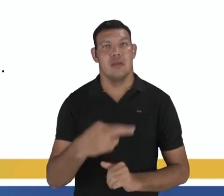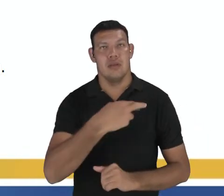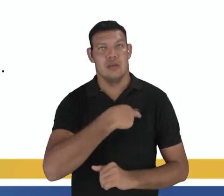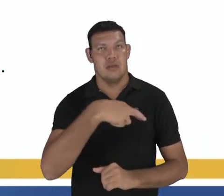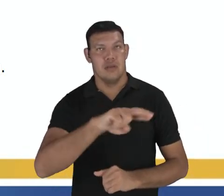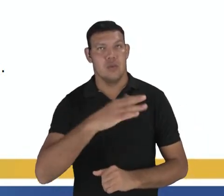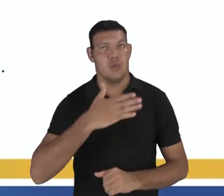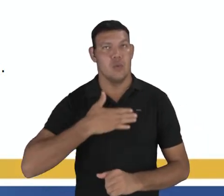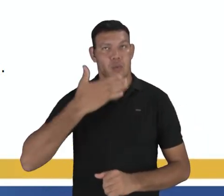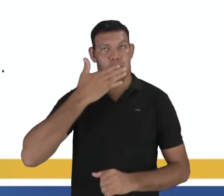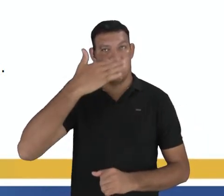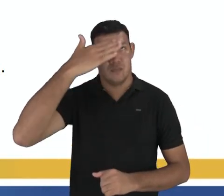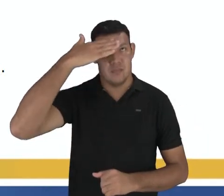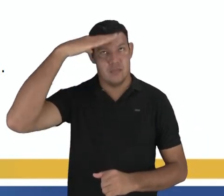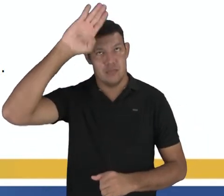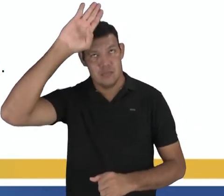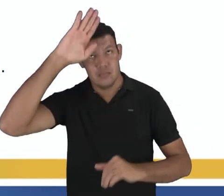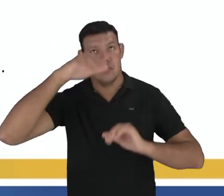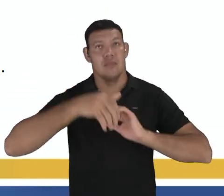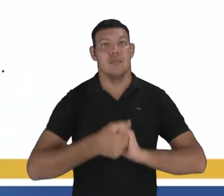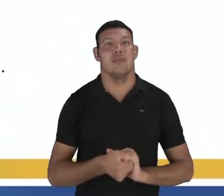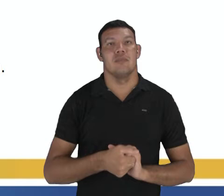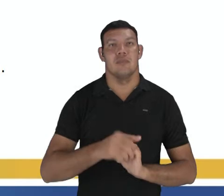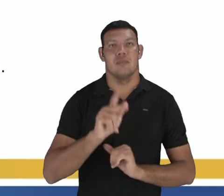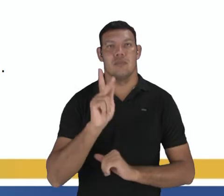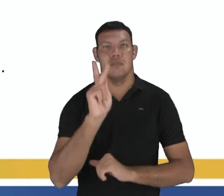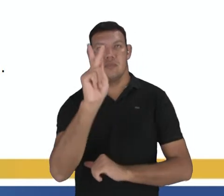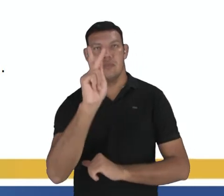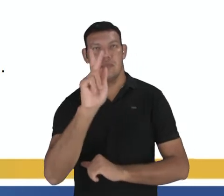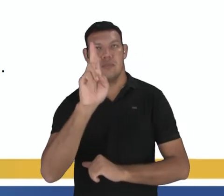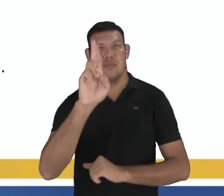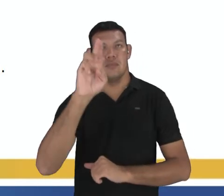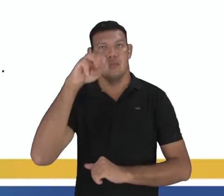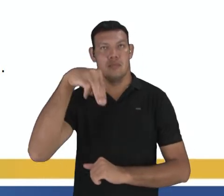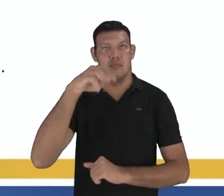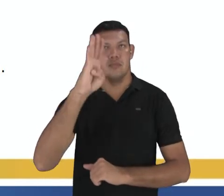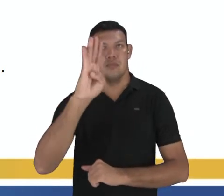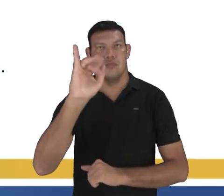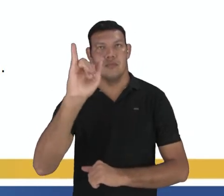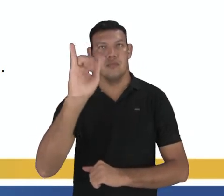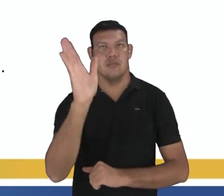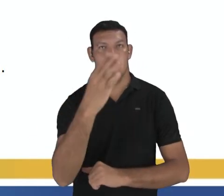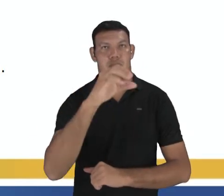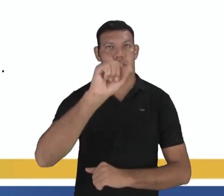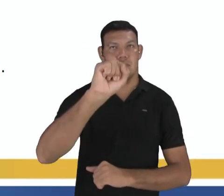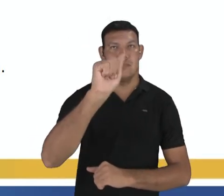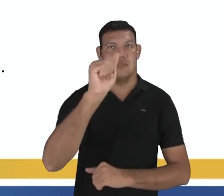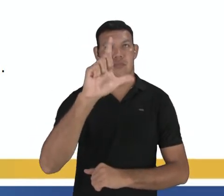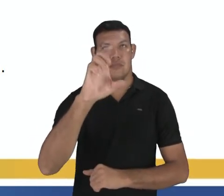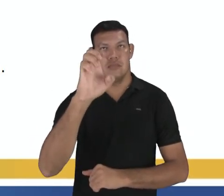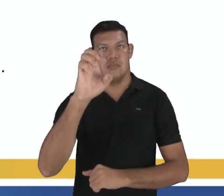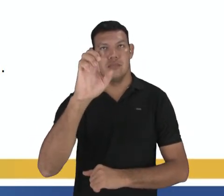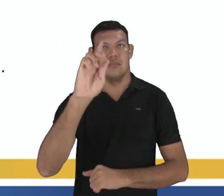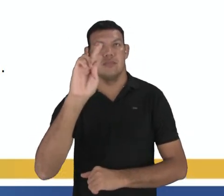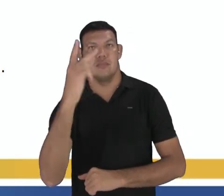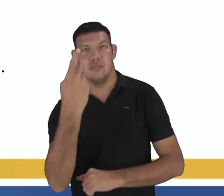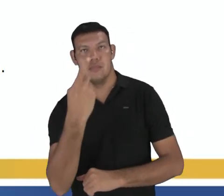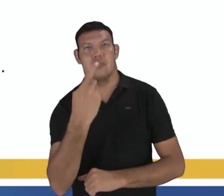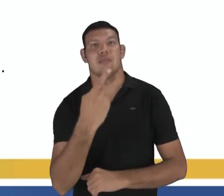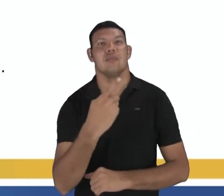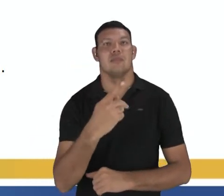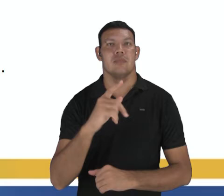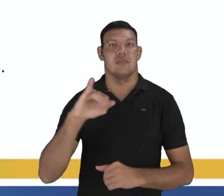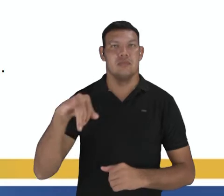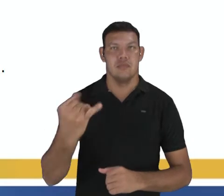religião muçulmana, né? Como o Salim, né? Que vai ser um líder que vai desenvolver a